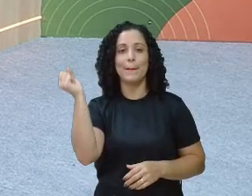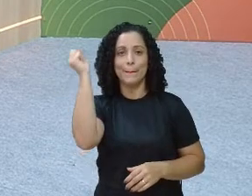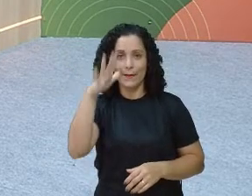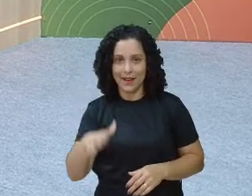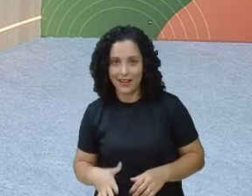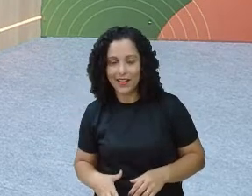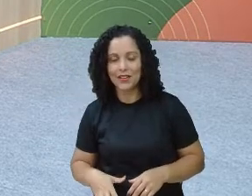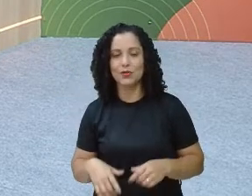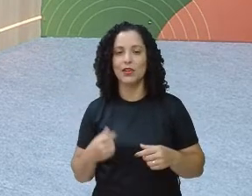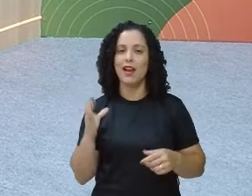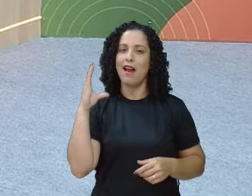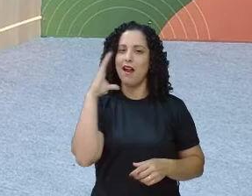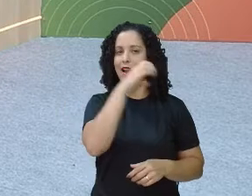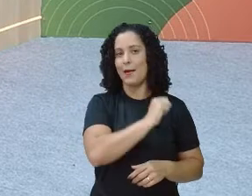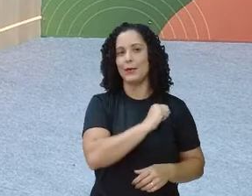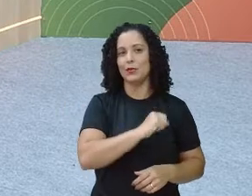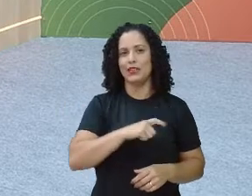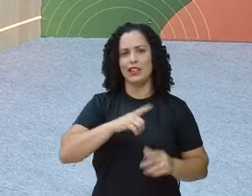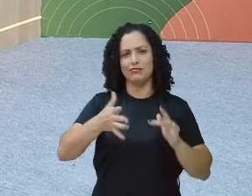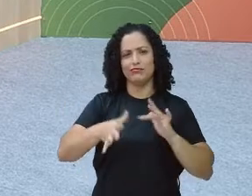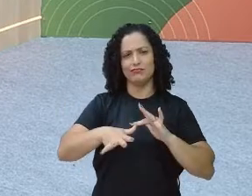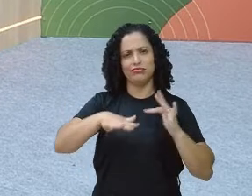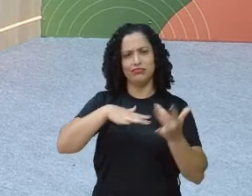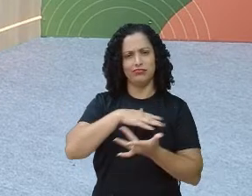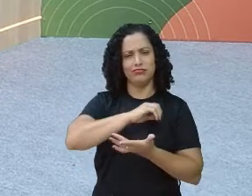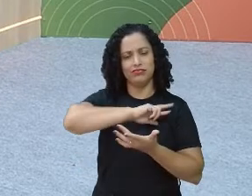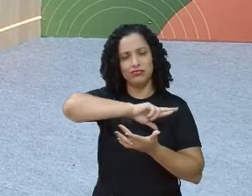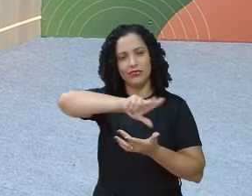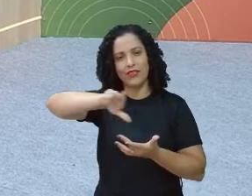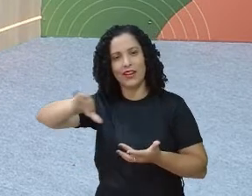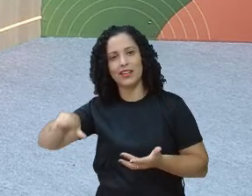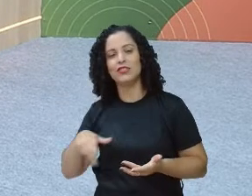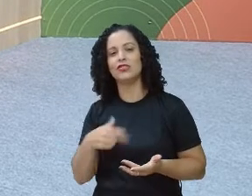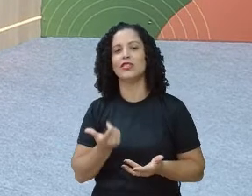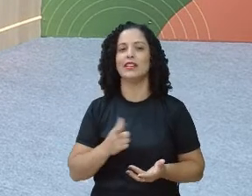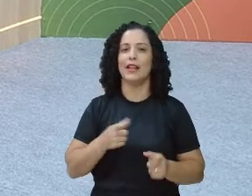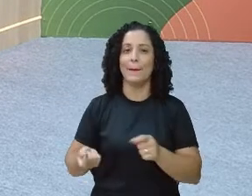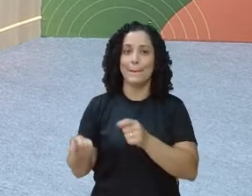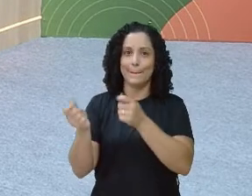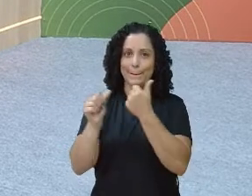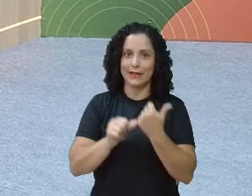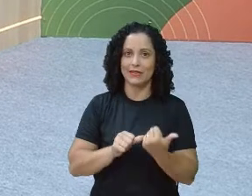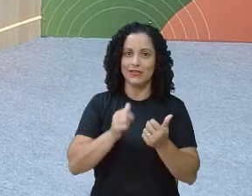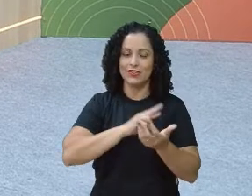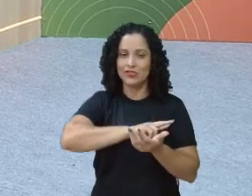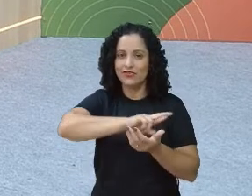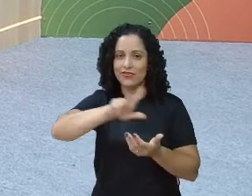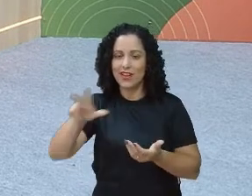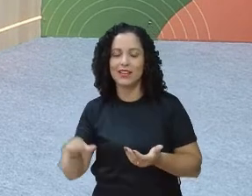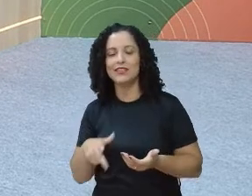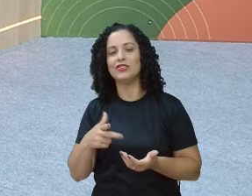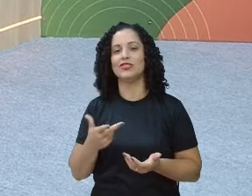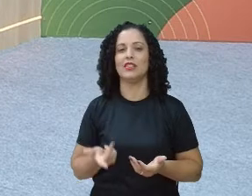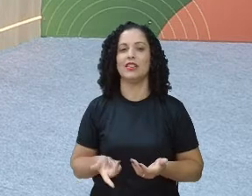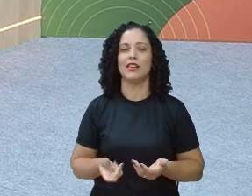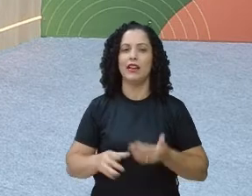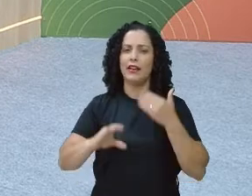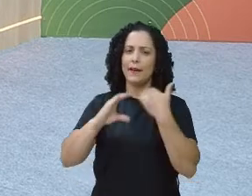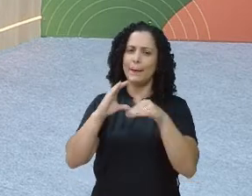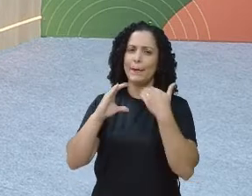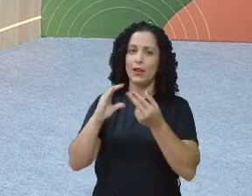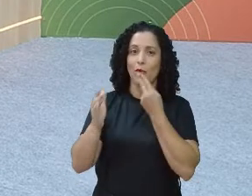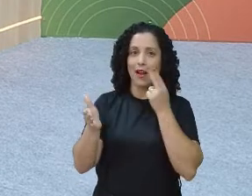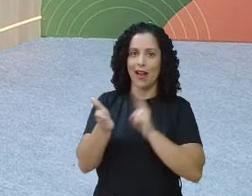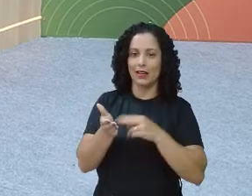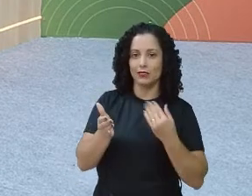imediata e ele é multimídia, ou seja, eu consigo aí um pacote de benefícios de por que enviar uma carta por forma de e-mail é